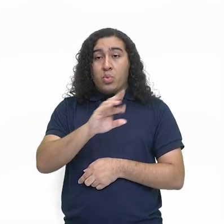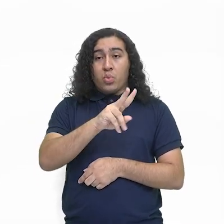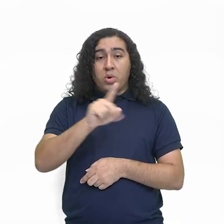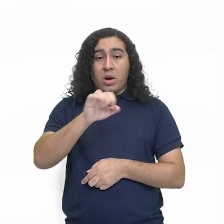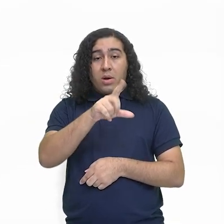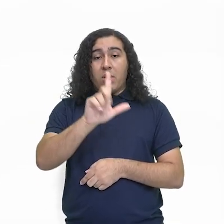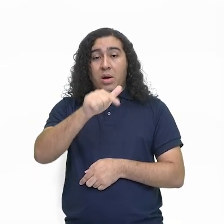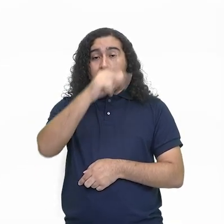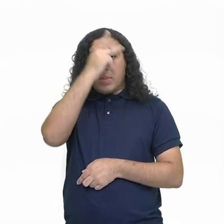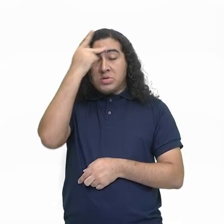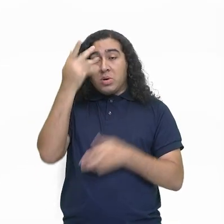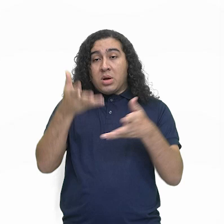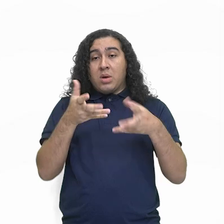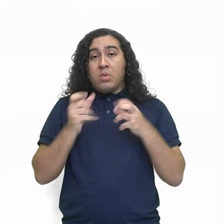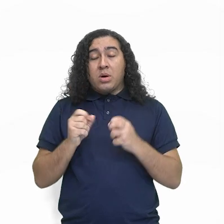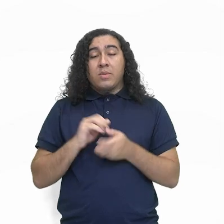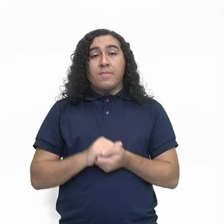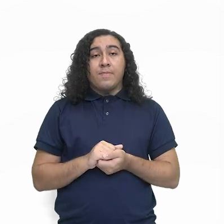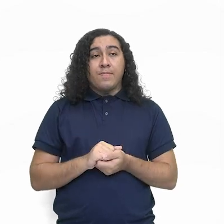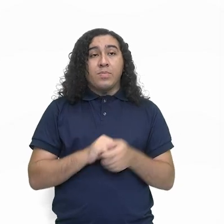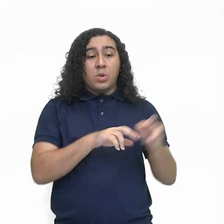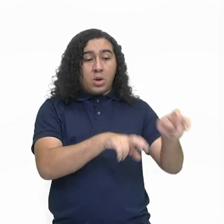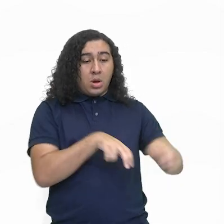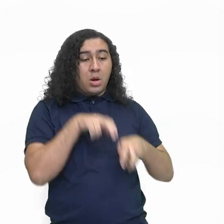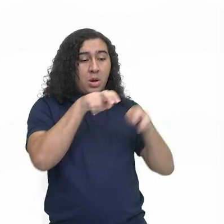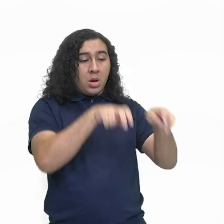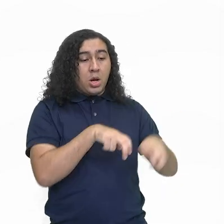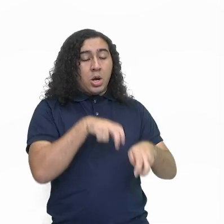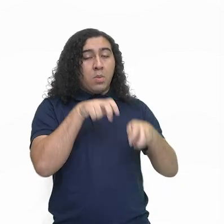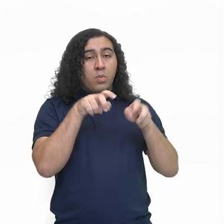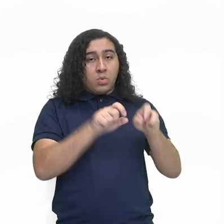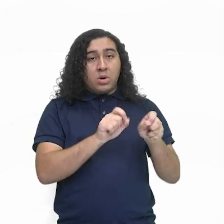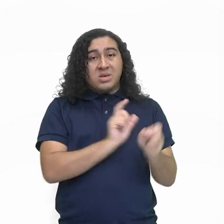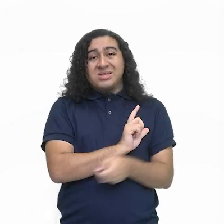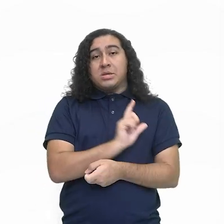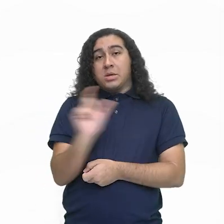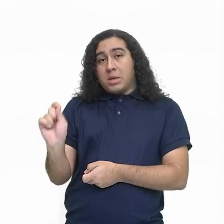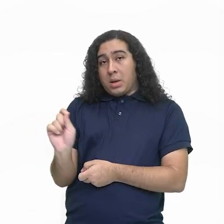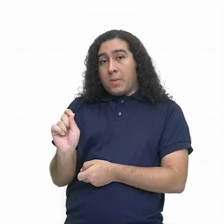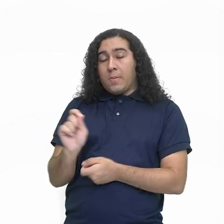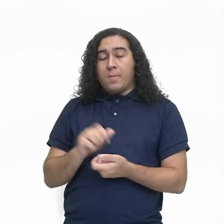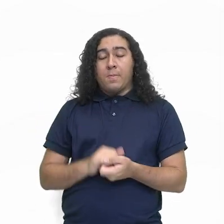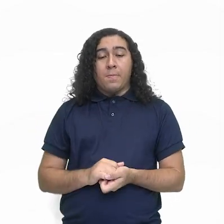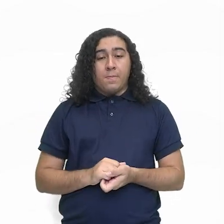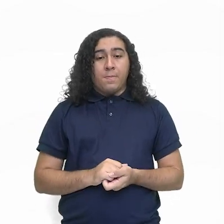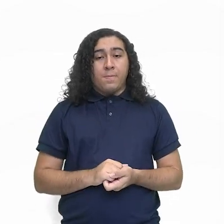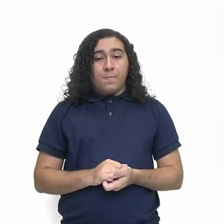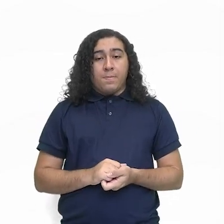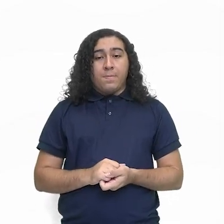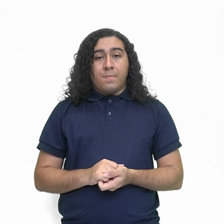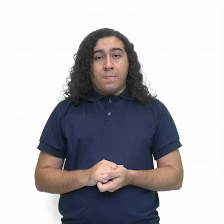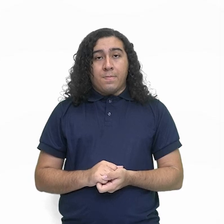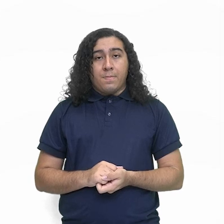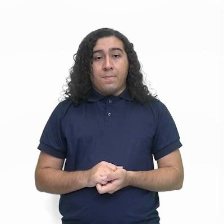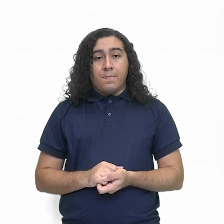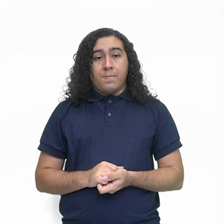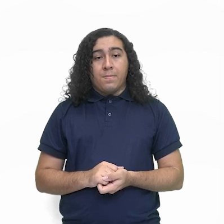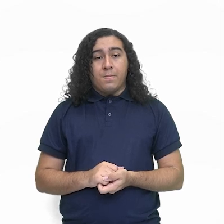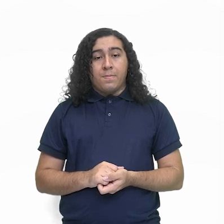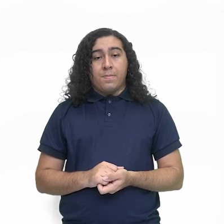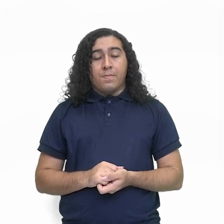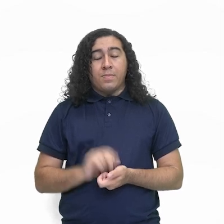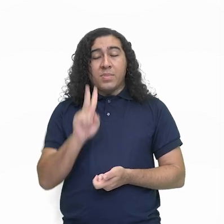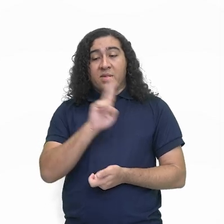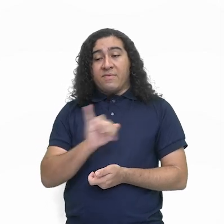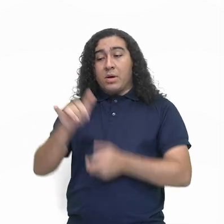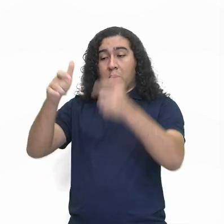pessoas preferem sair do campo, é o êxodo, né? Esse termo aí representa isso, né? A saída, e